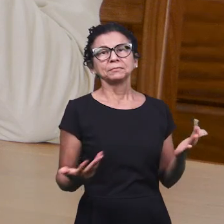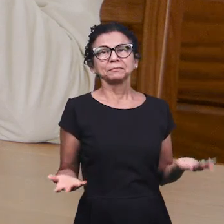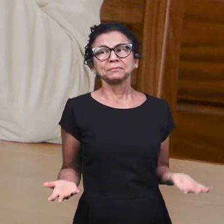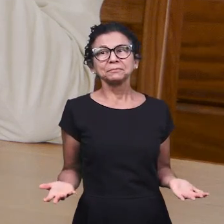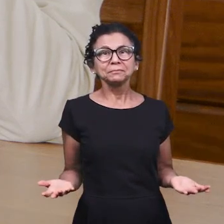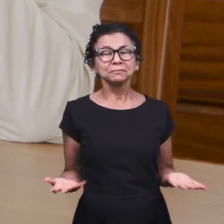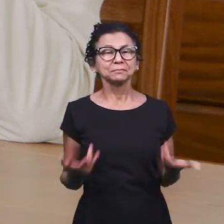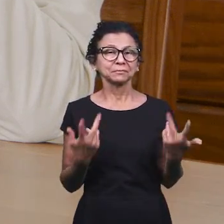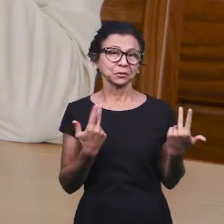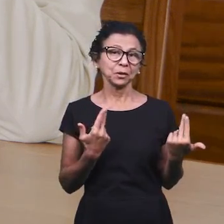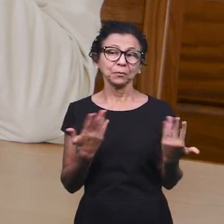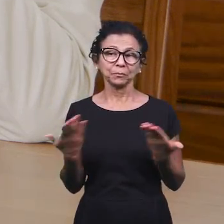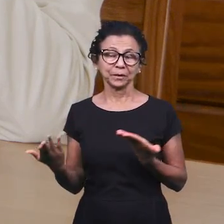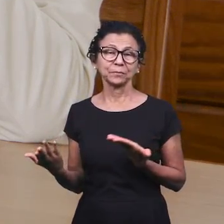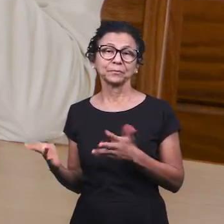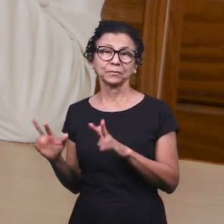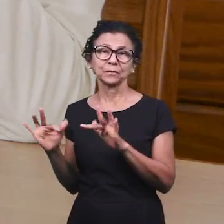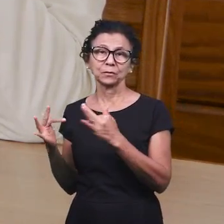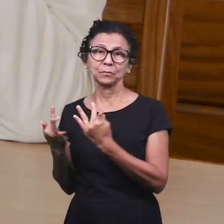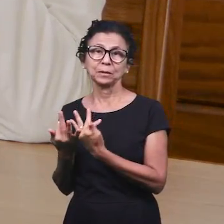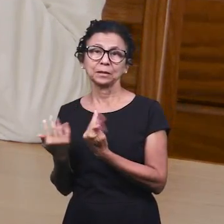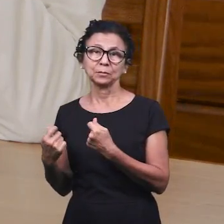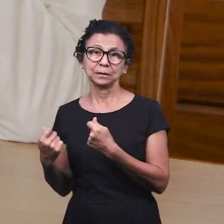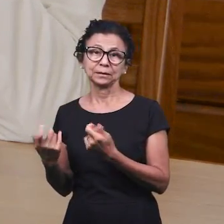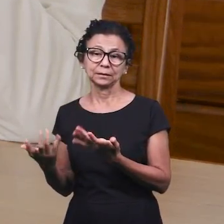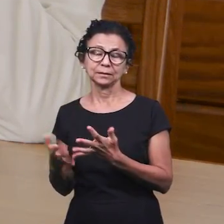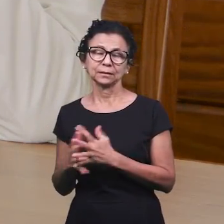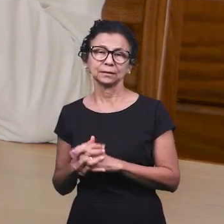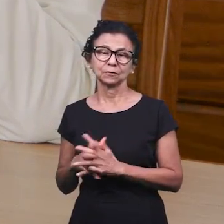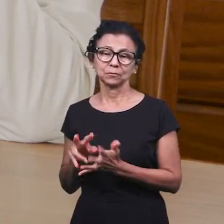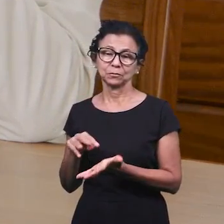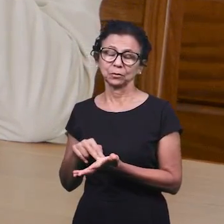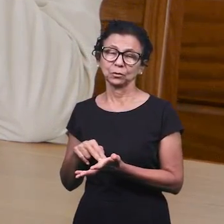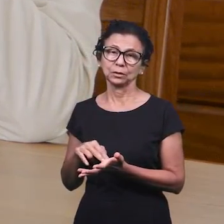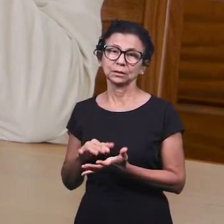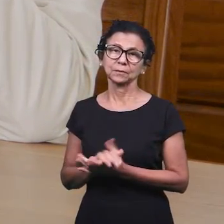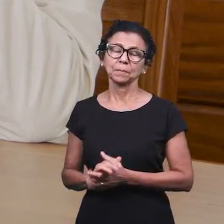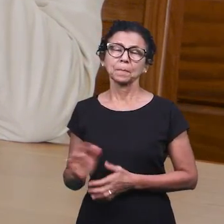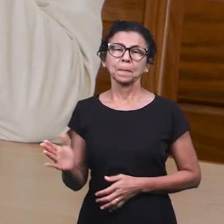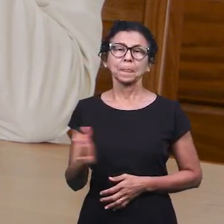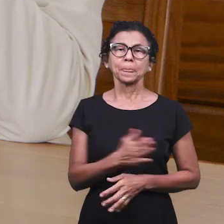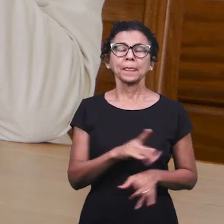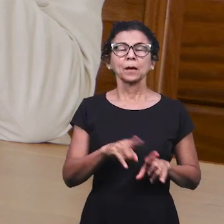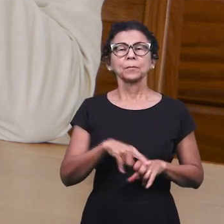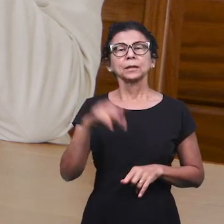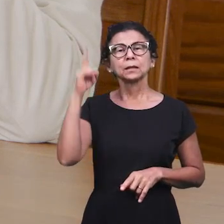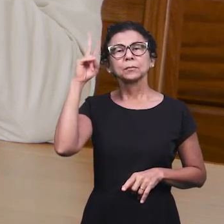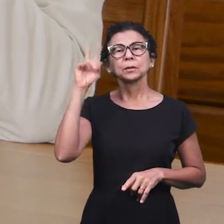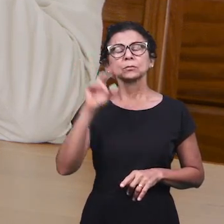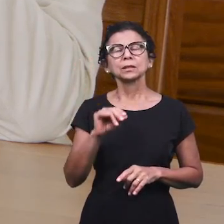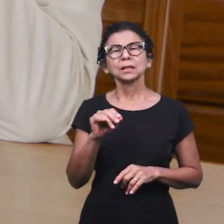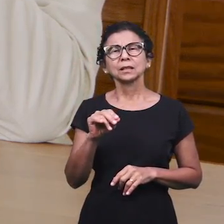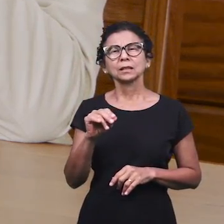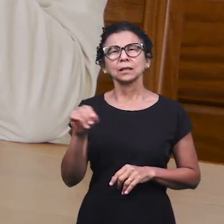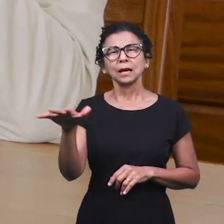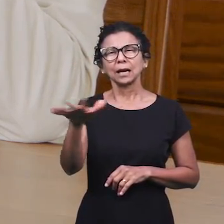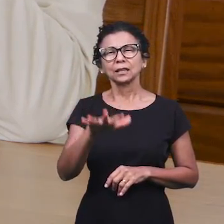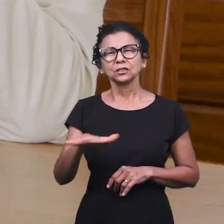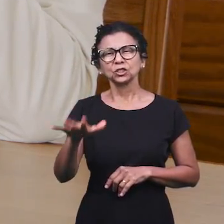coisa vai levar tudo. Nós estamos até orando muito pelos nossos irmãos lá no Rio Grande do Sul, então temos que lembrar que esses